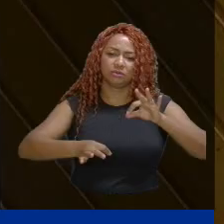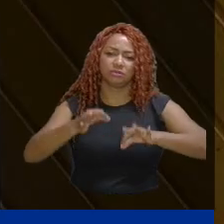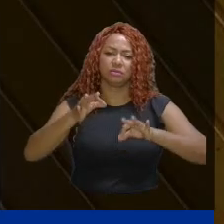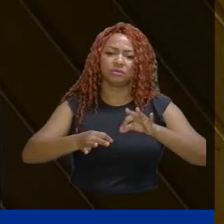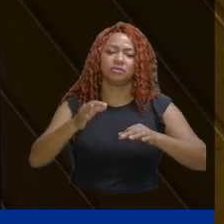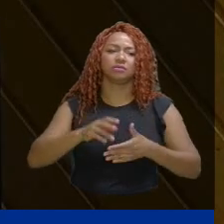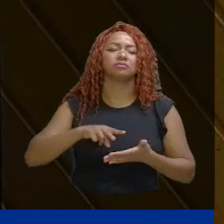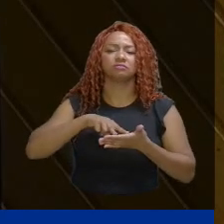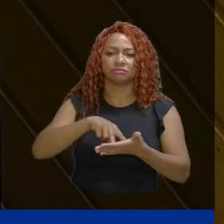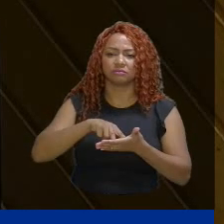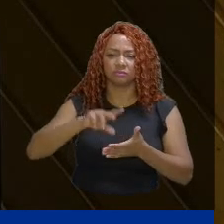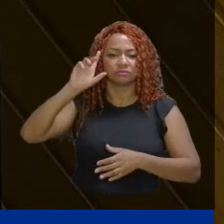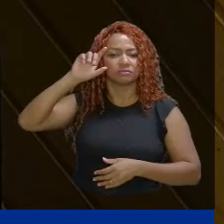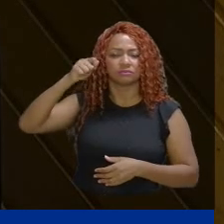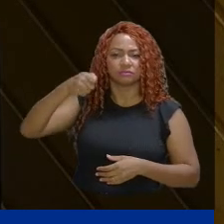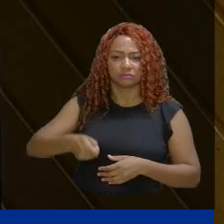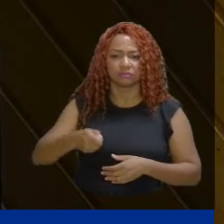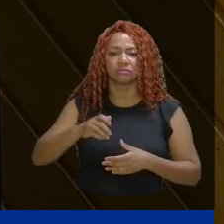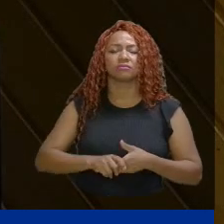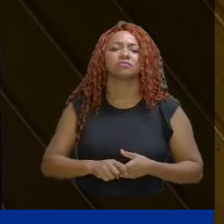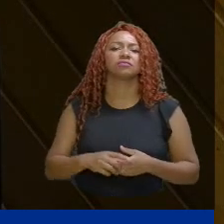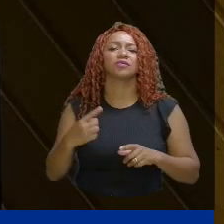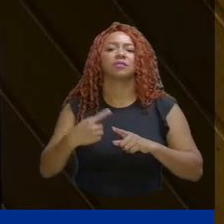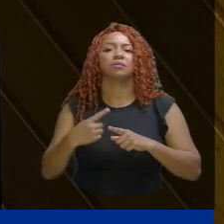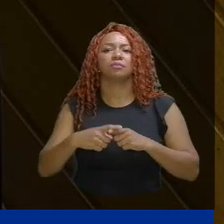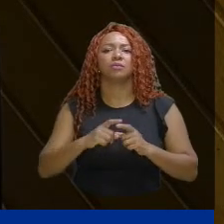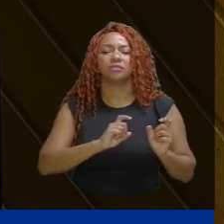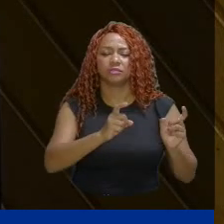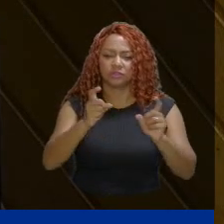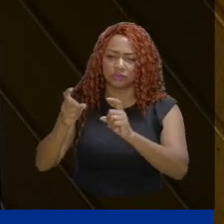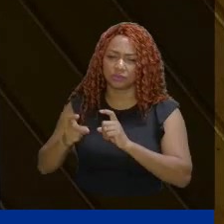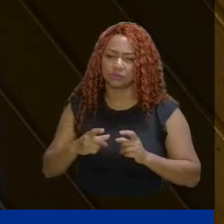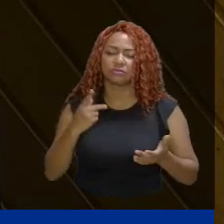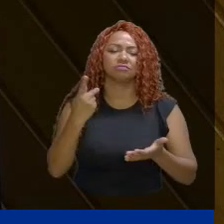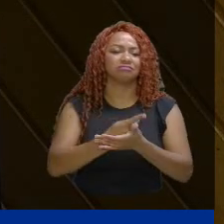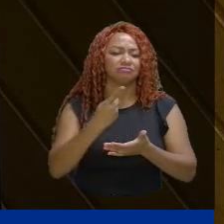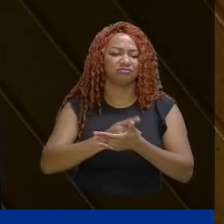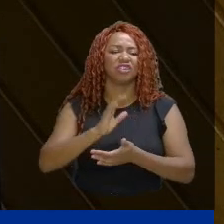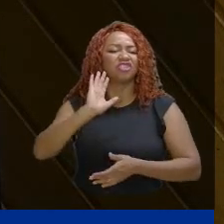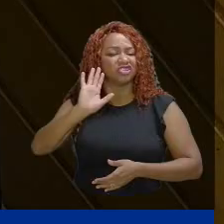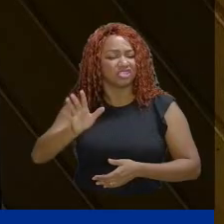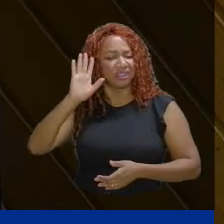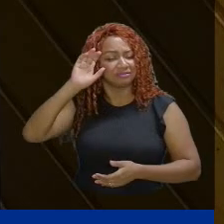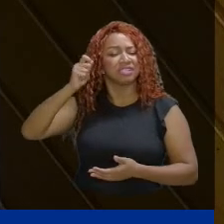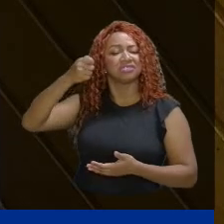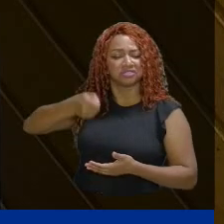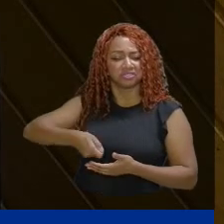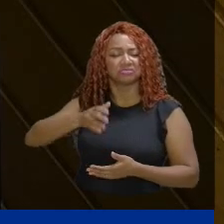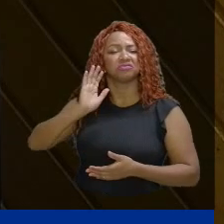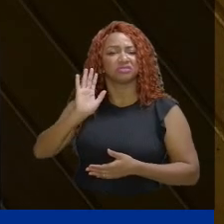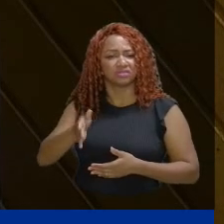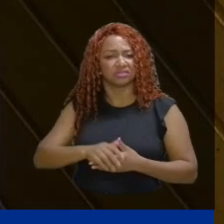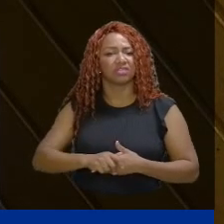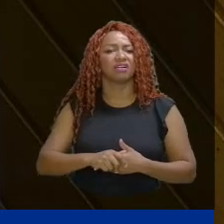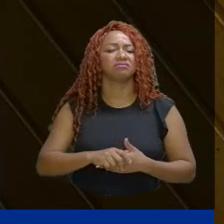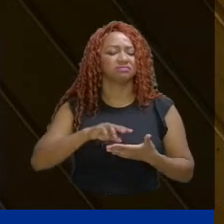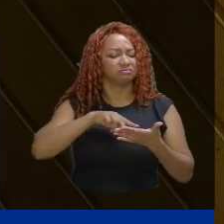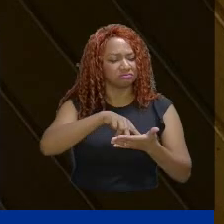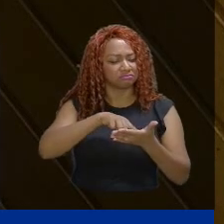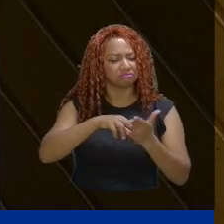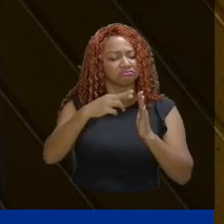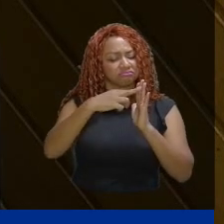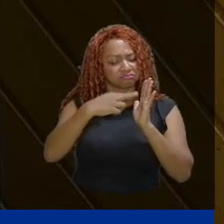da estabilidade das decisões, pois a rediscussão indevida de matéria já decidida compromete gravemente a